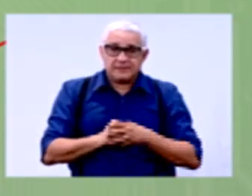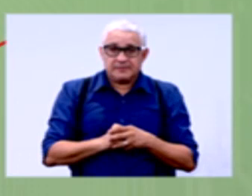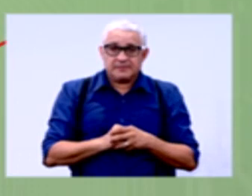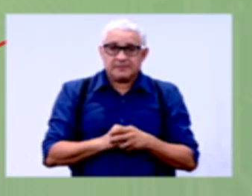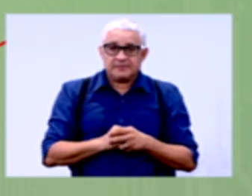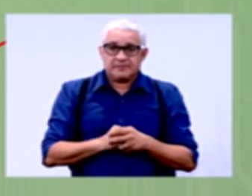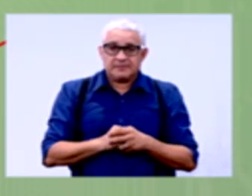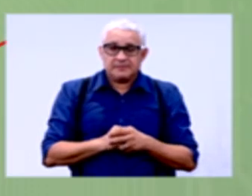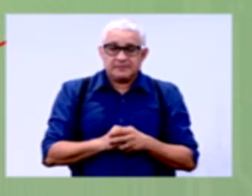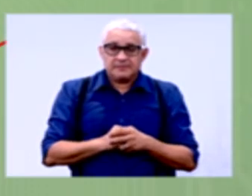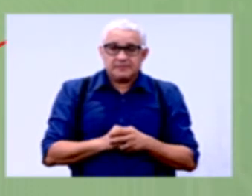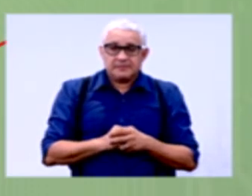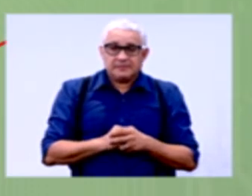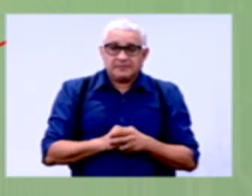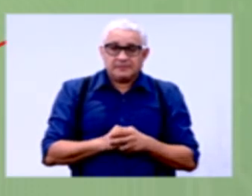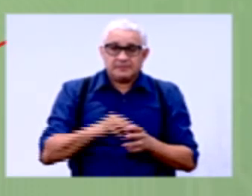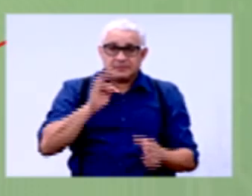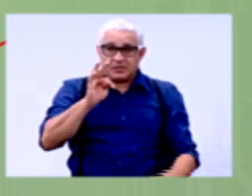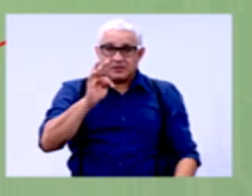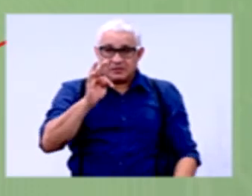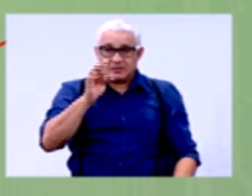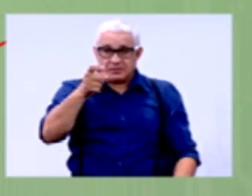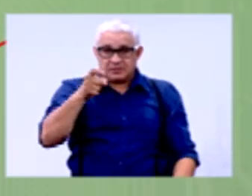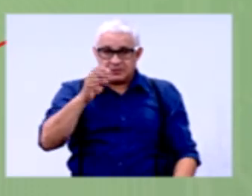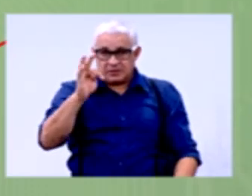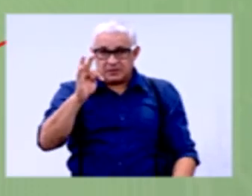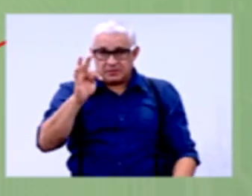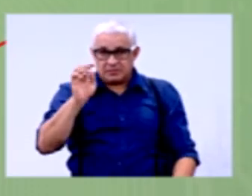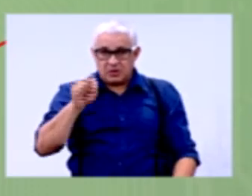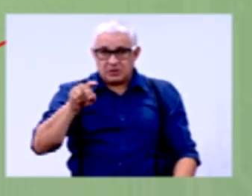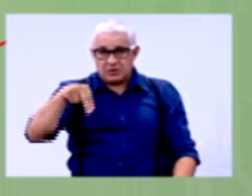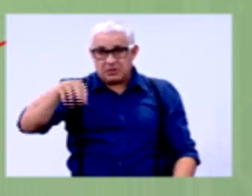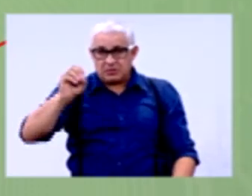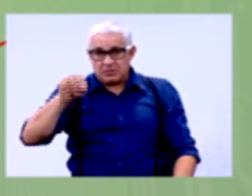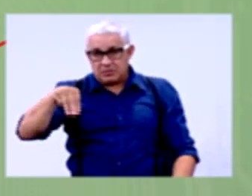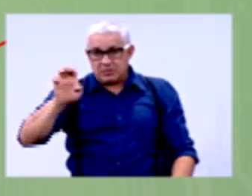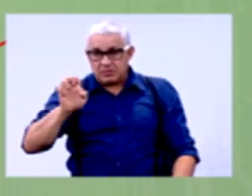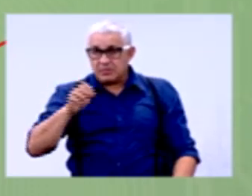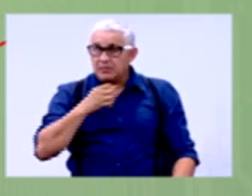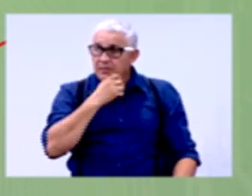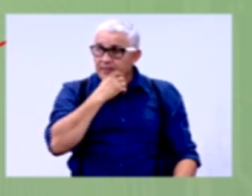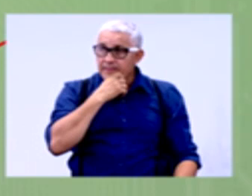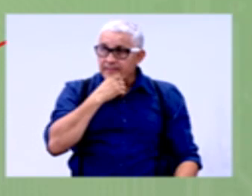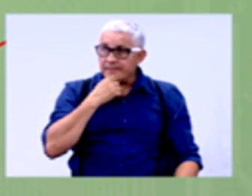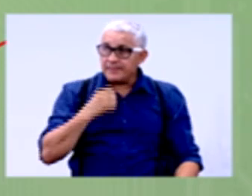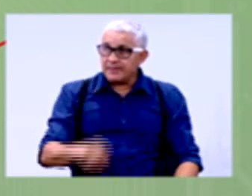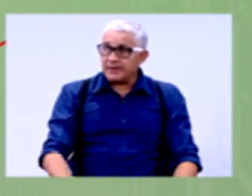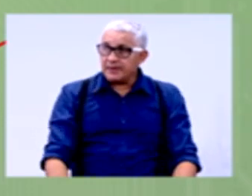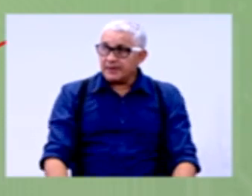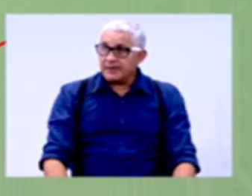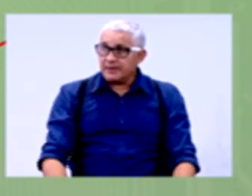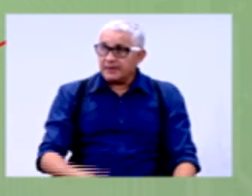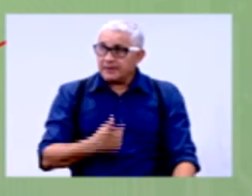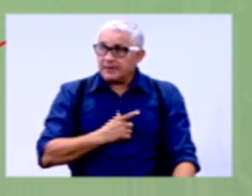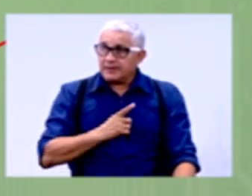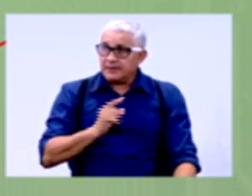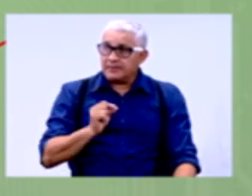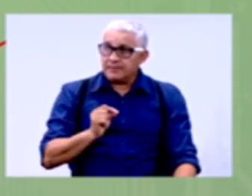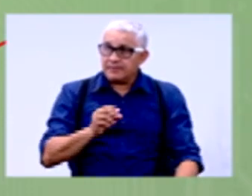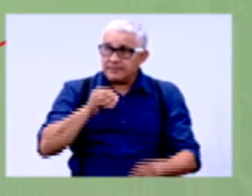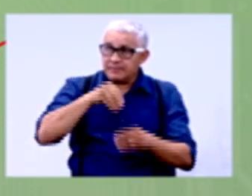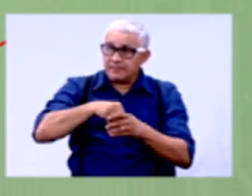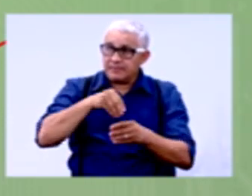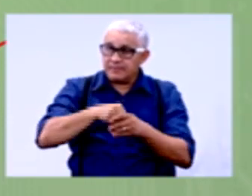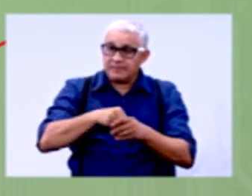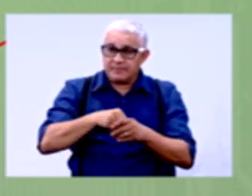o valor do nosso txt nome, que no caso faz referência a esse ID aqui, certo? Então nós temos isso aqui dentro